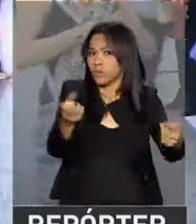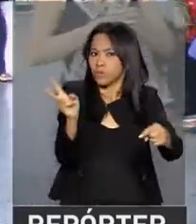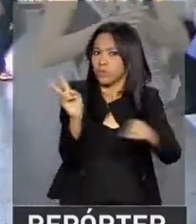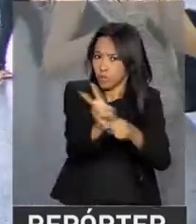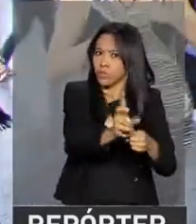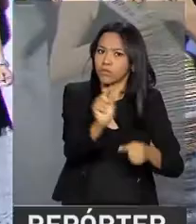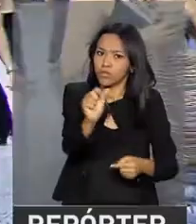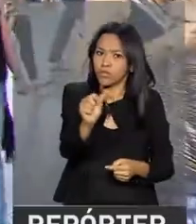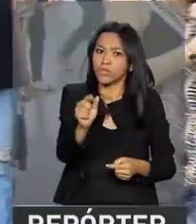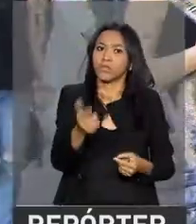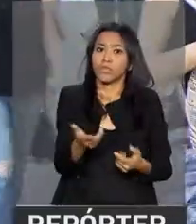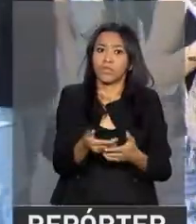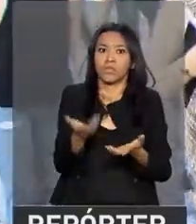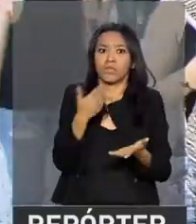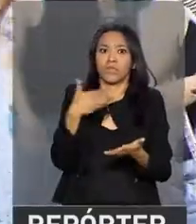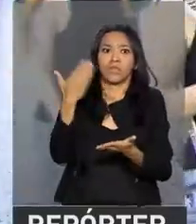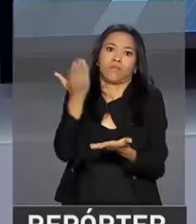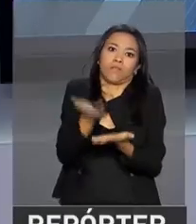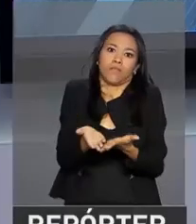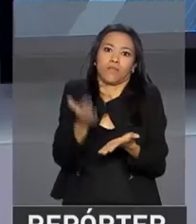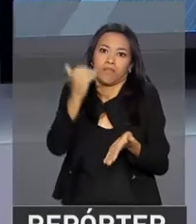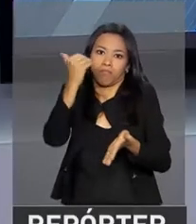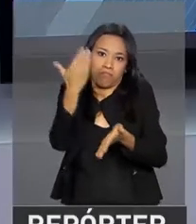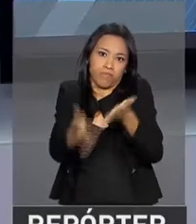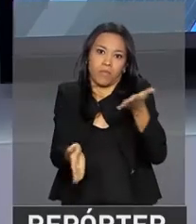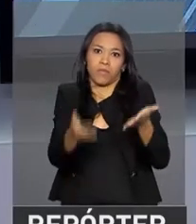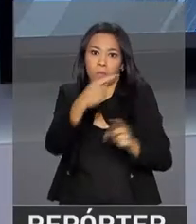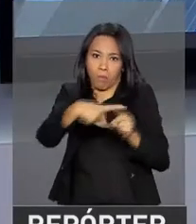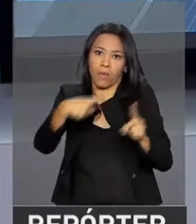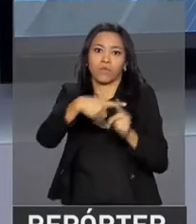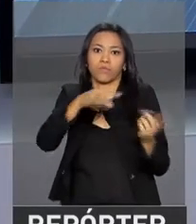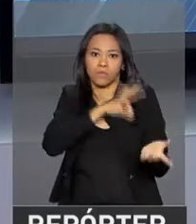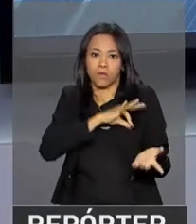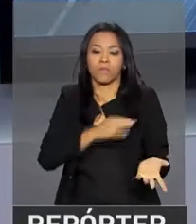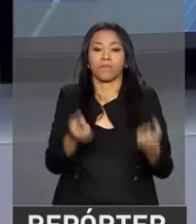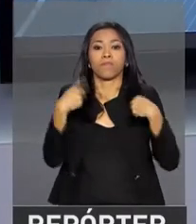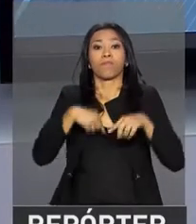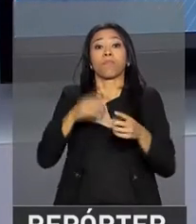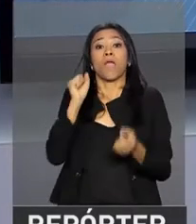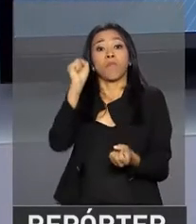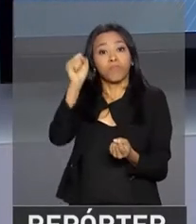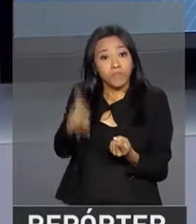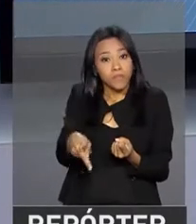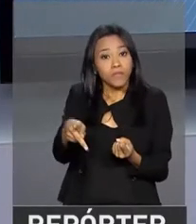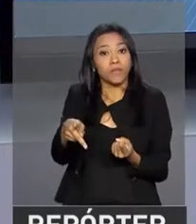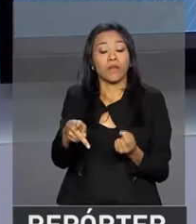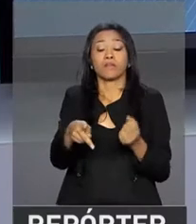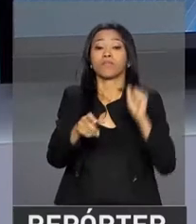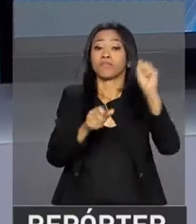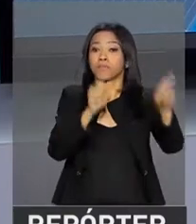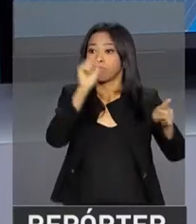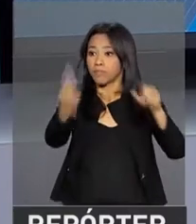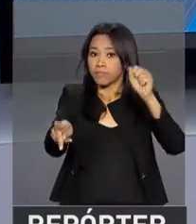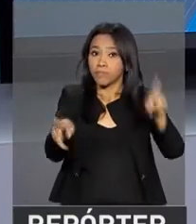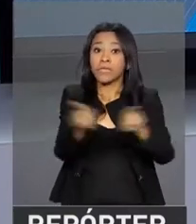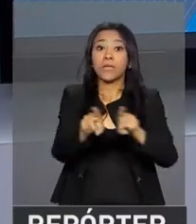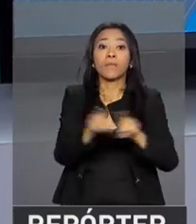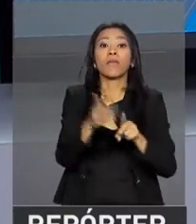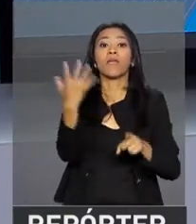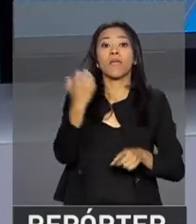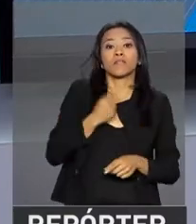comer boa parte de seu salário a aposentados pensionistas e outros beneficiários do inss